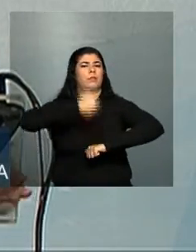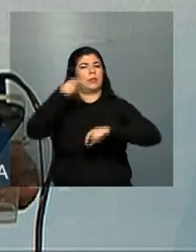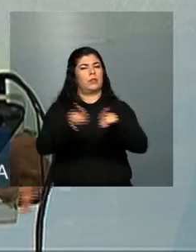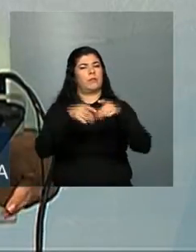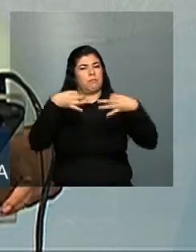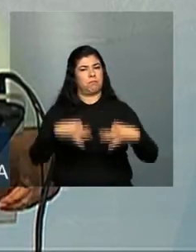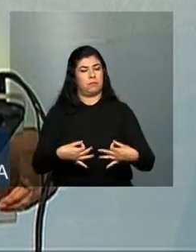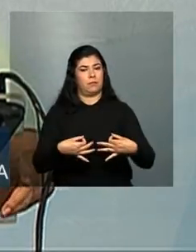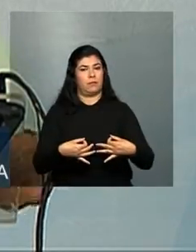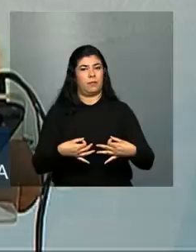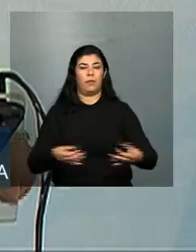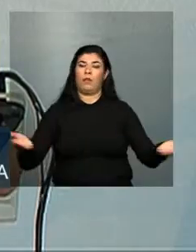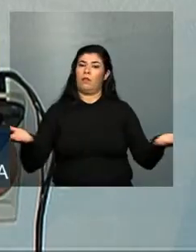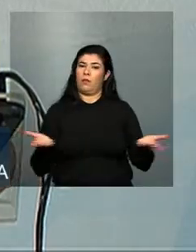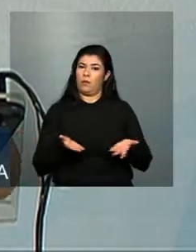melhorias. Agora,